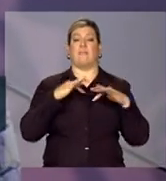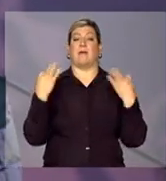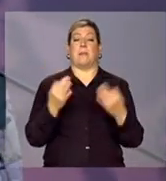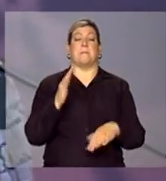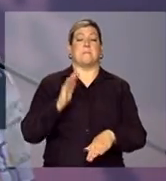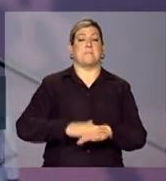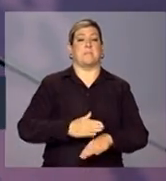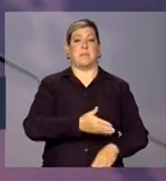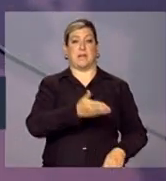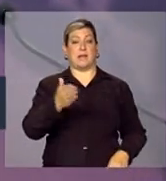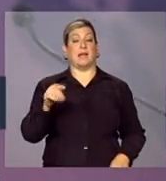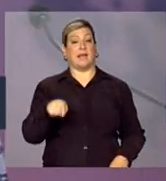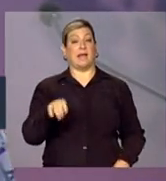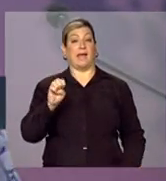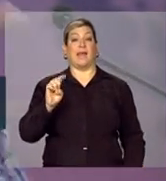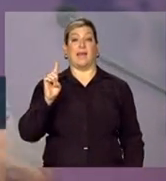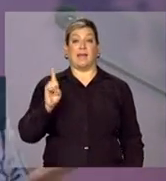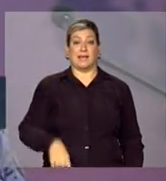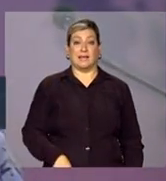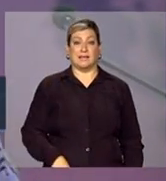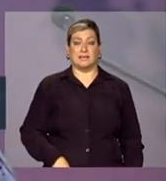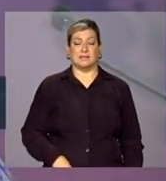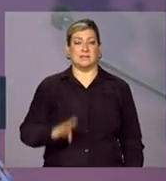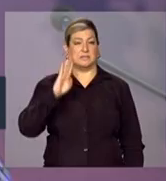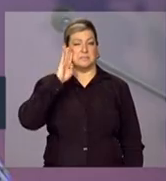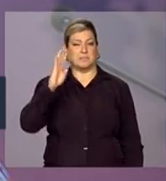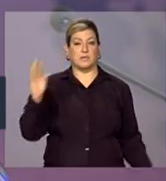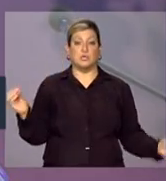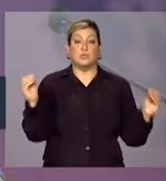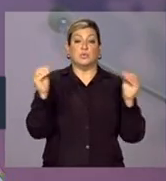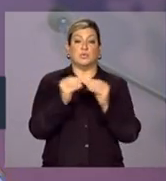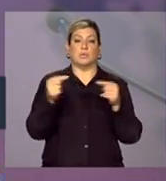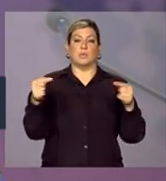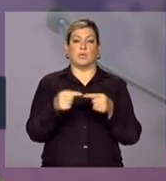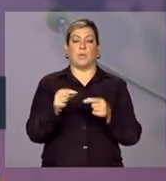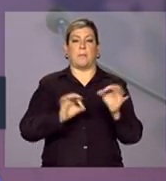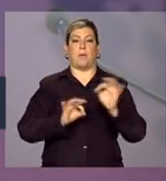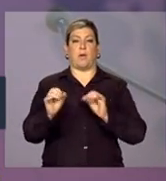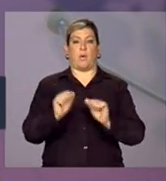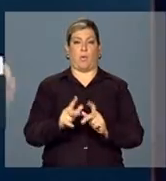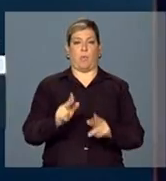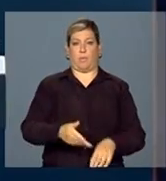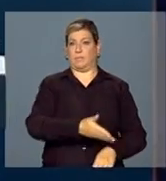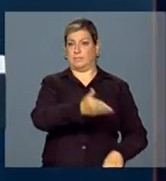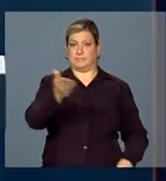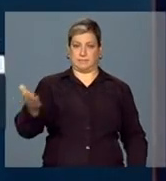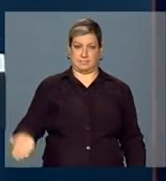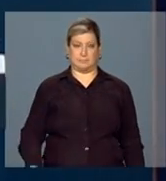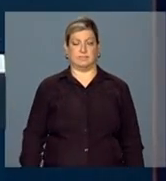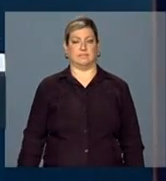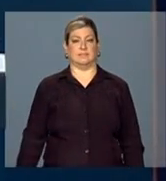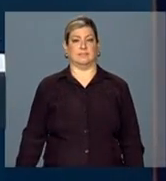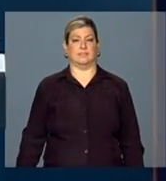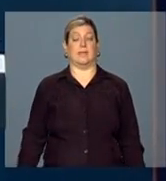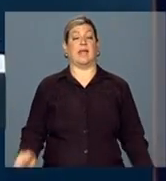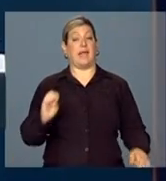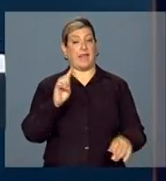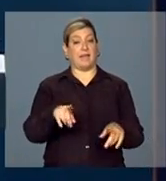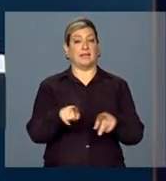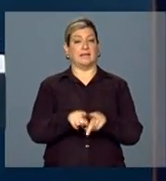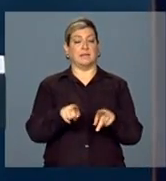famílias, é complementar com um projeto dessa envergadura. E é